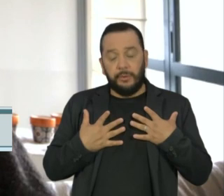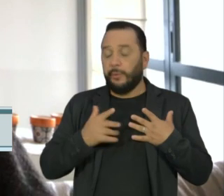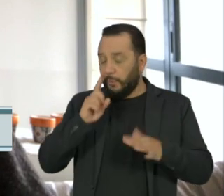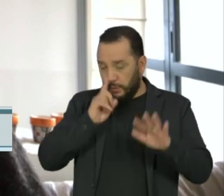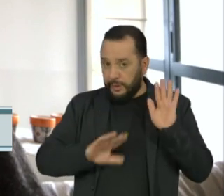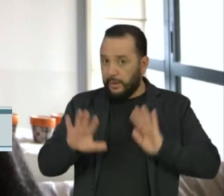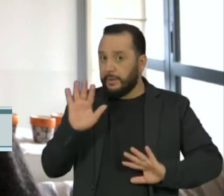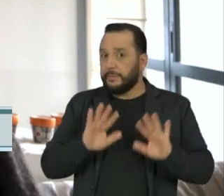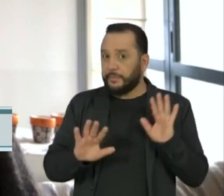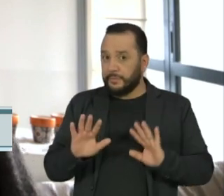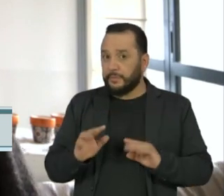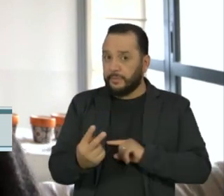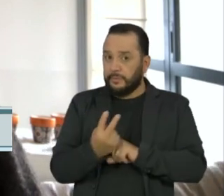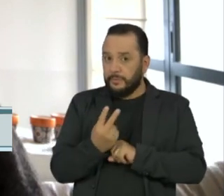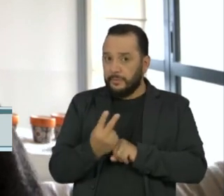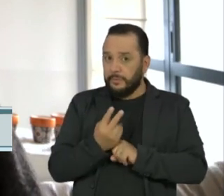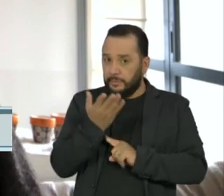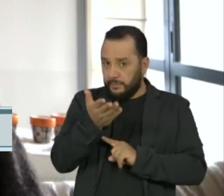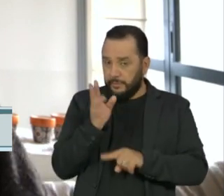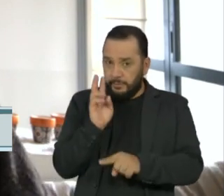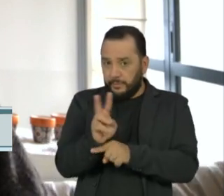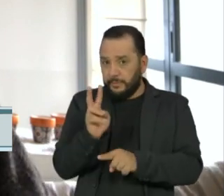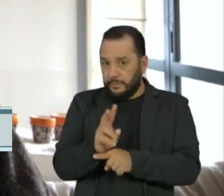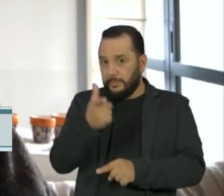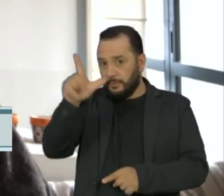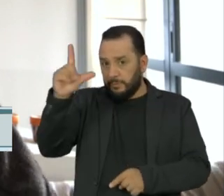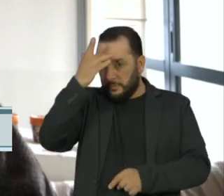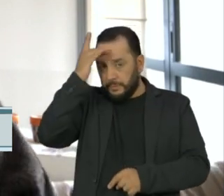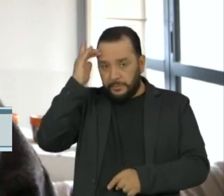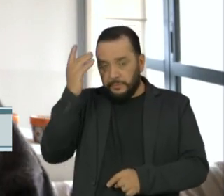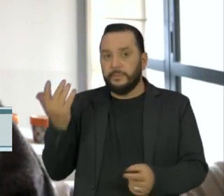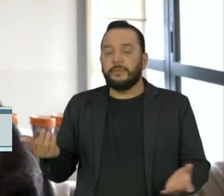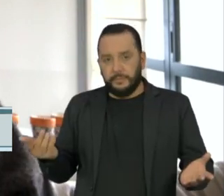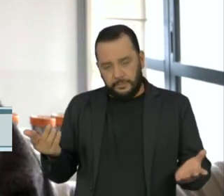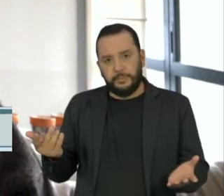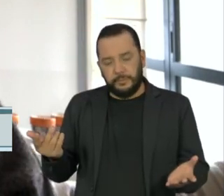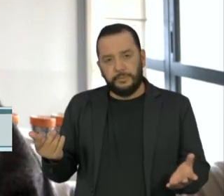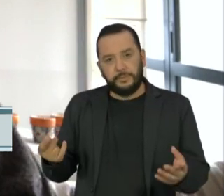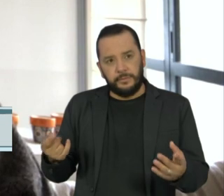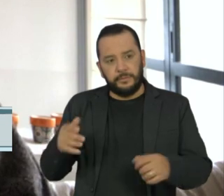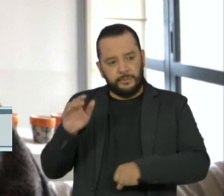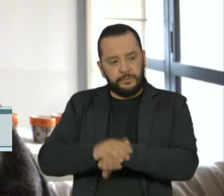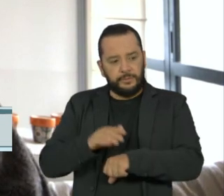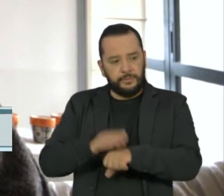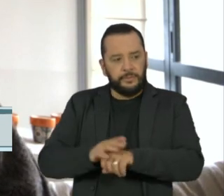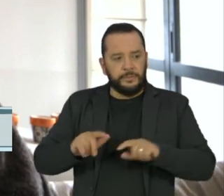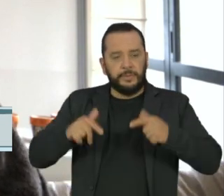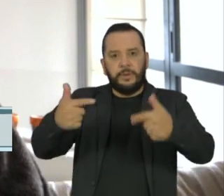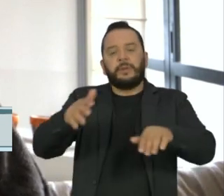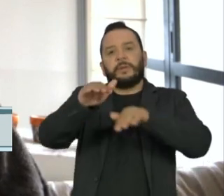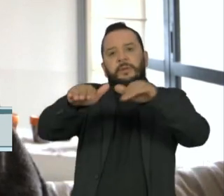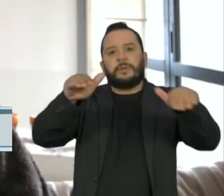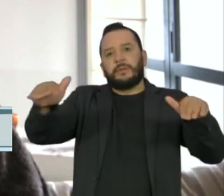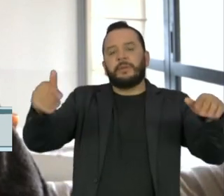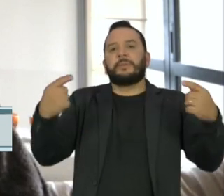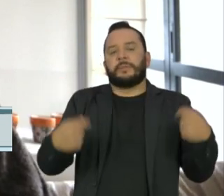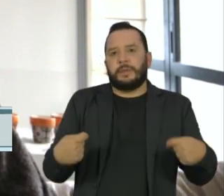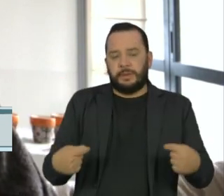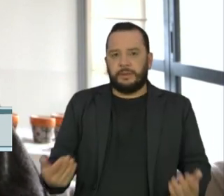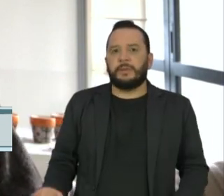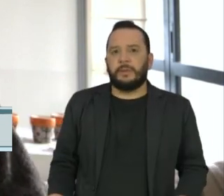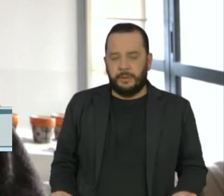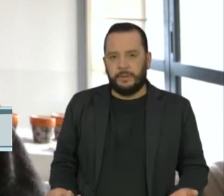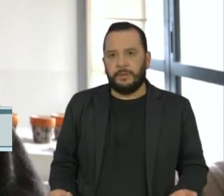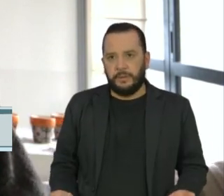não pelos outros, pelo menos para si mesmo. Então, eu acho que essas medidas têm que ser reforçadas, elas não prescindiriam